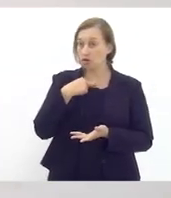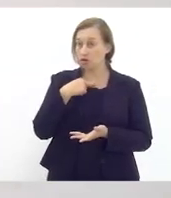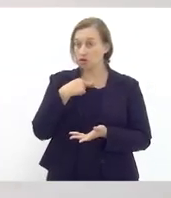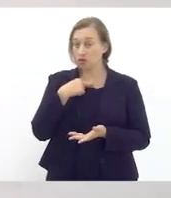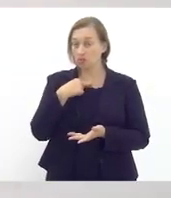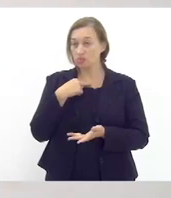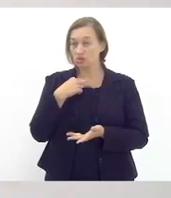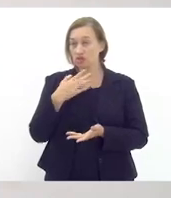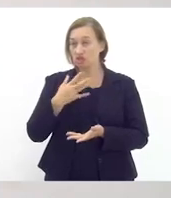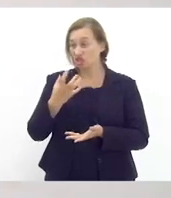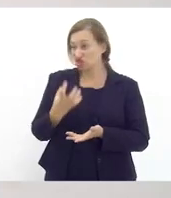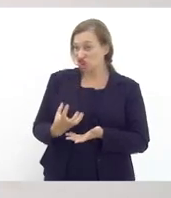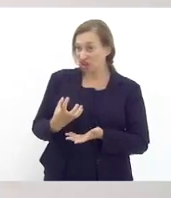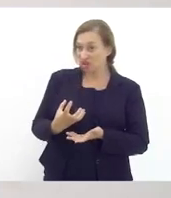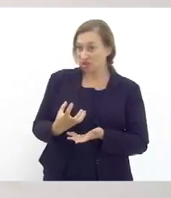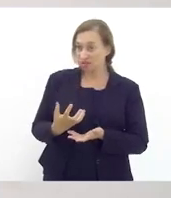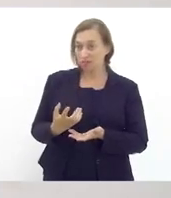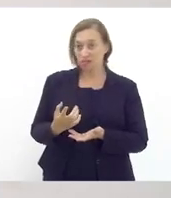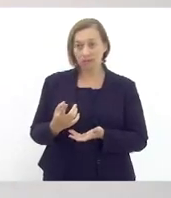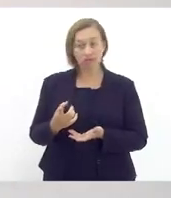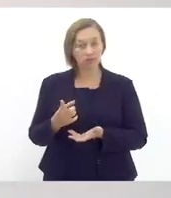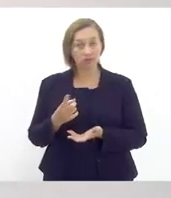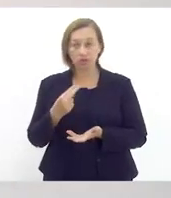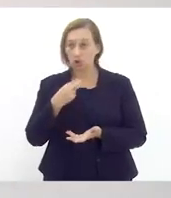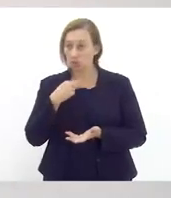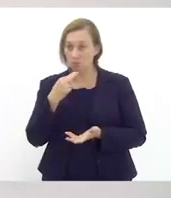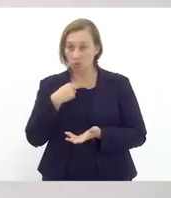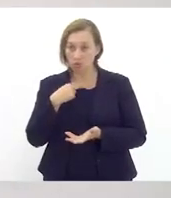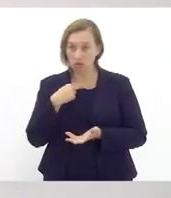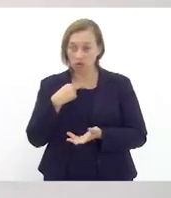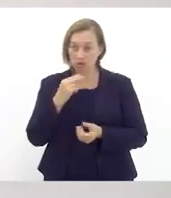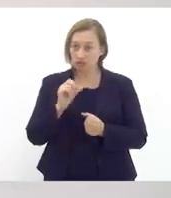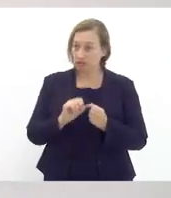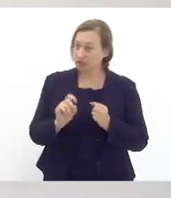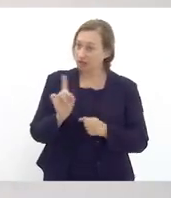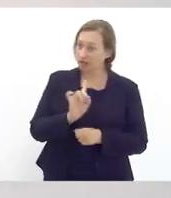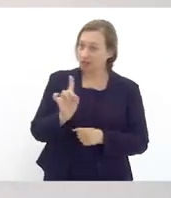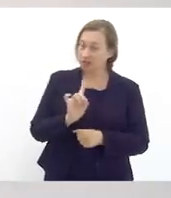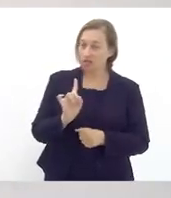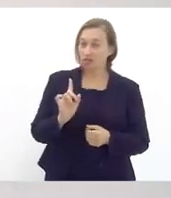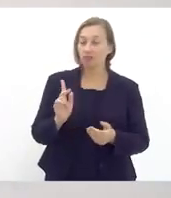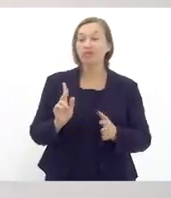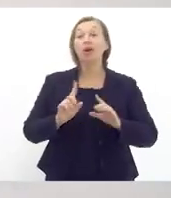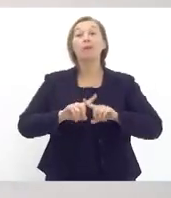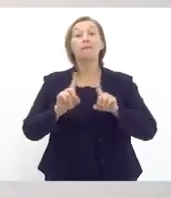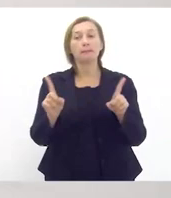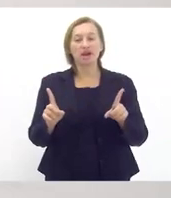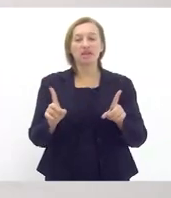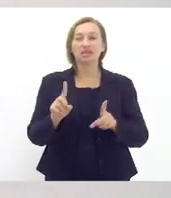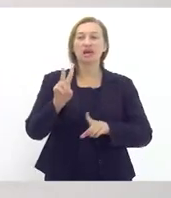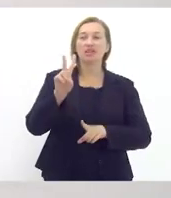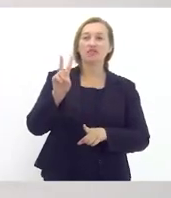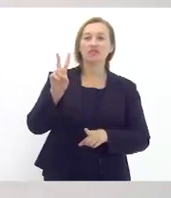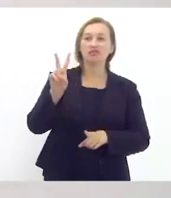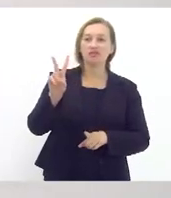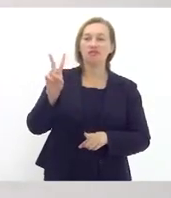é antipática e nem quero nem desejo não posso fazer isso não acontece mas a Valda e a Ana